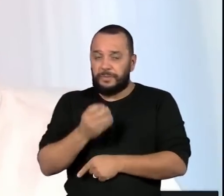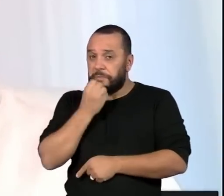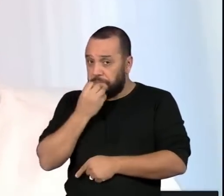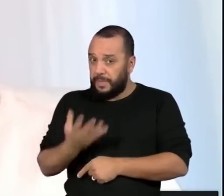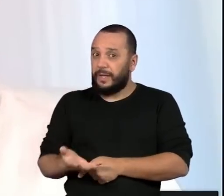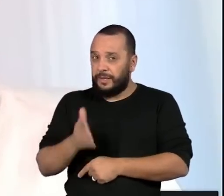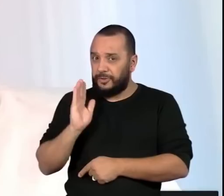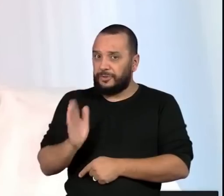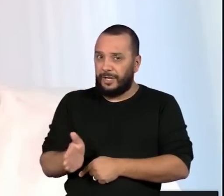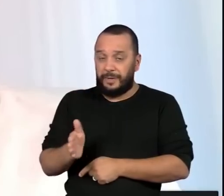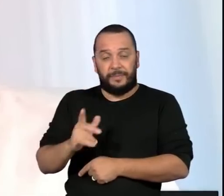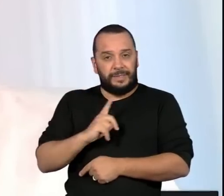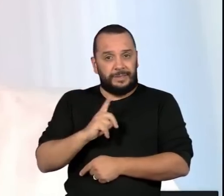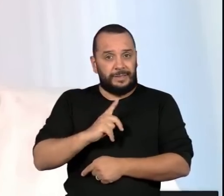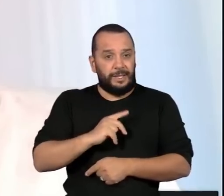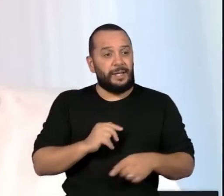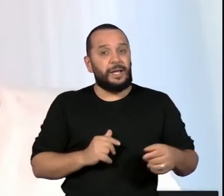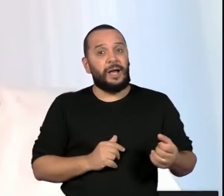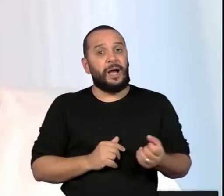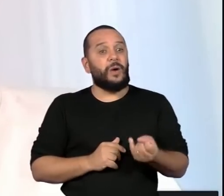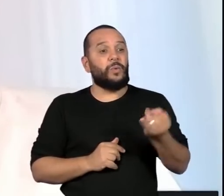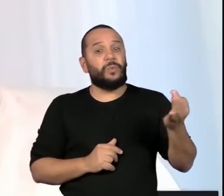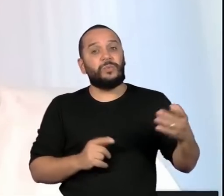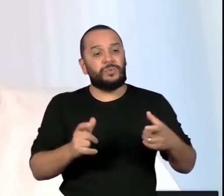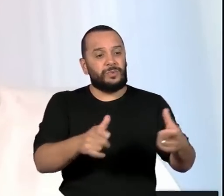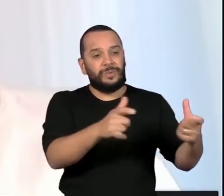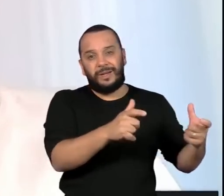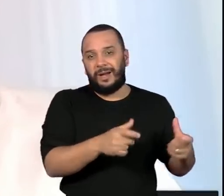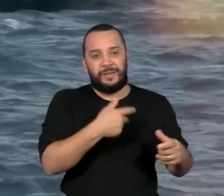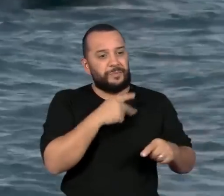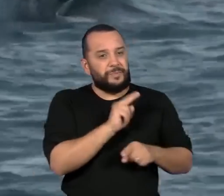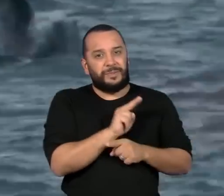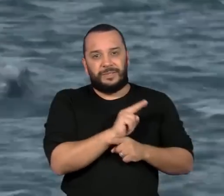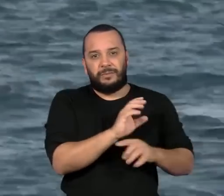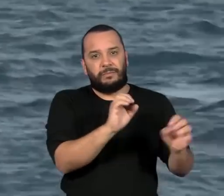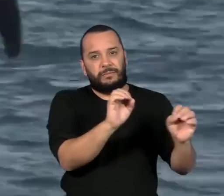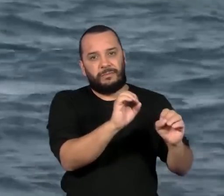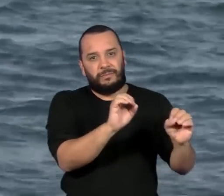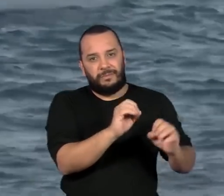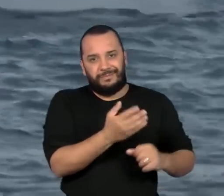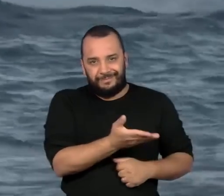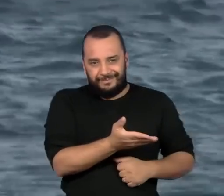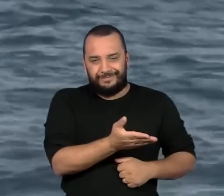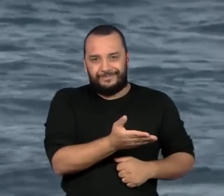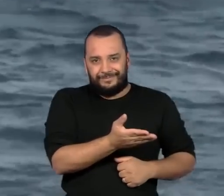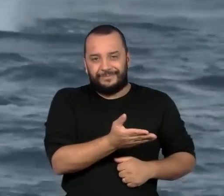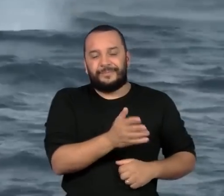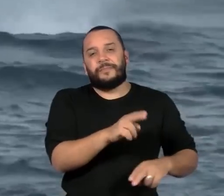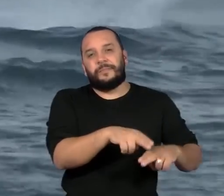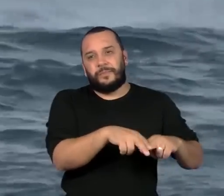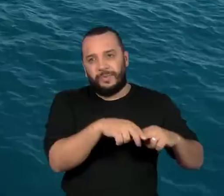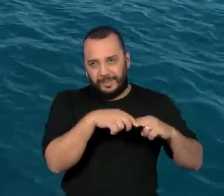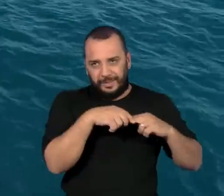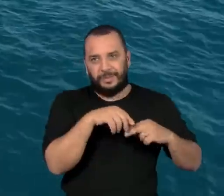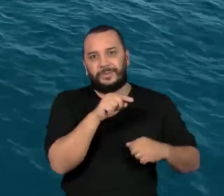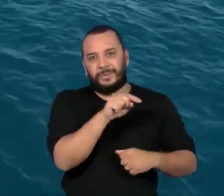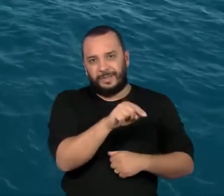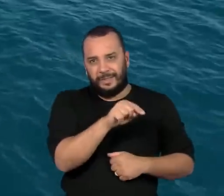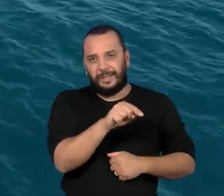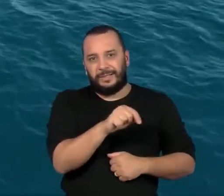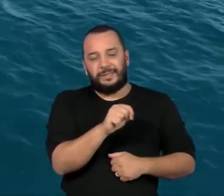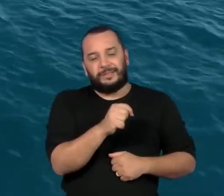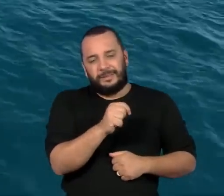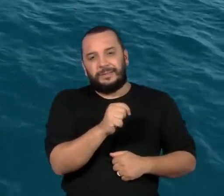rasos, mas existem hábitats que estão praticamente sem nenhuma proteção e as espécies, portanto, que estão nesses ambientes estão bem